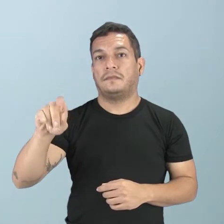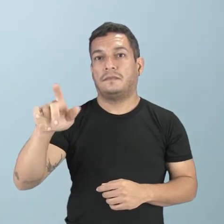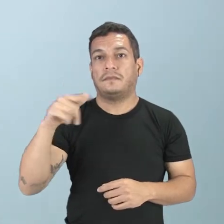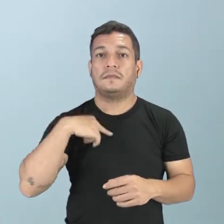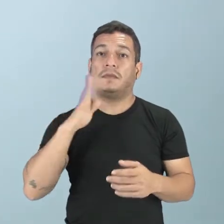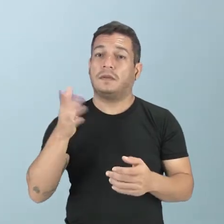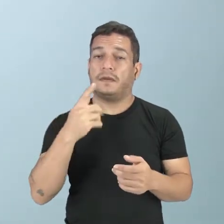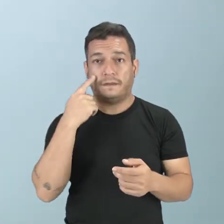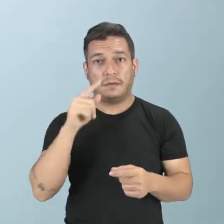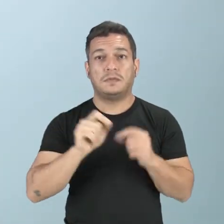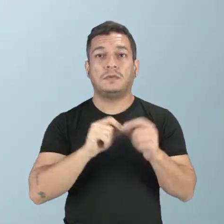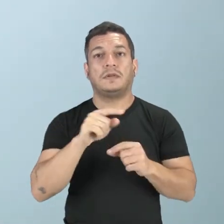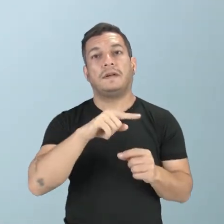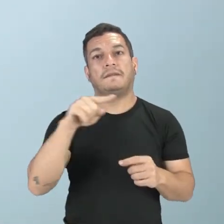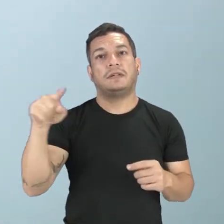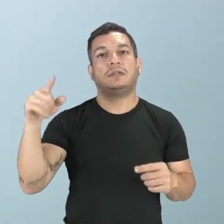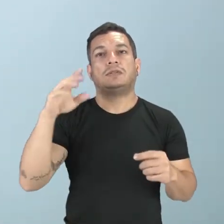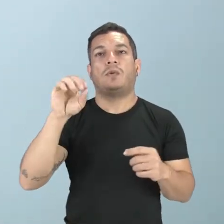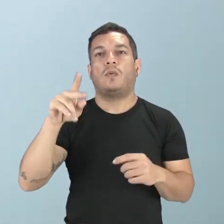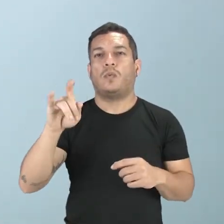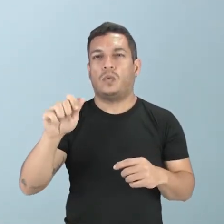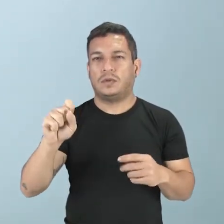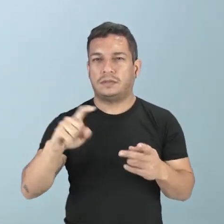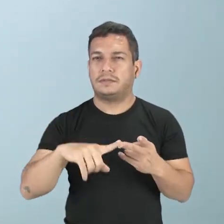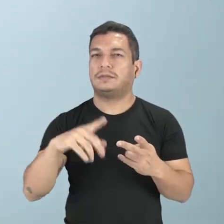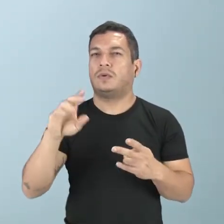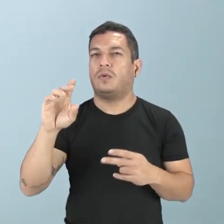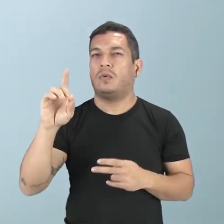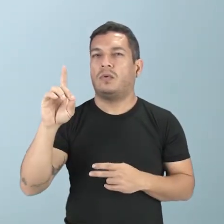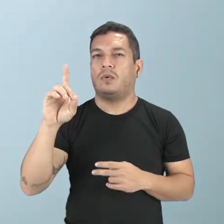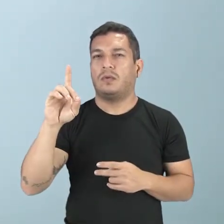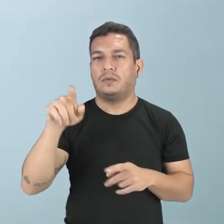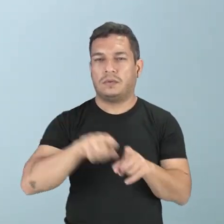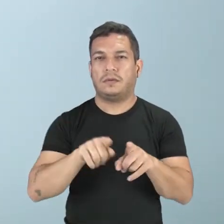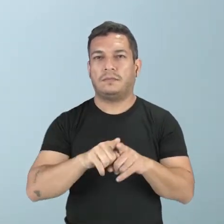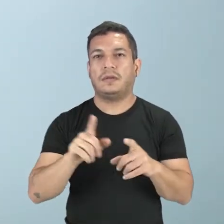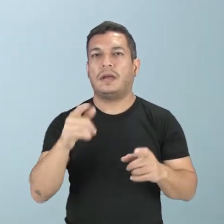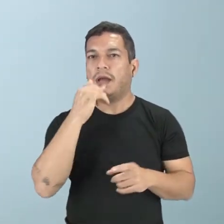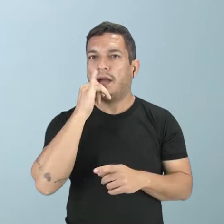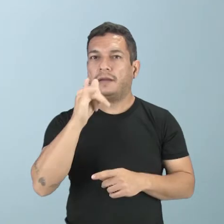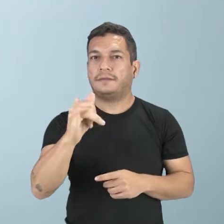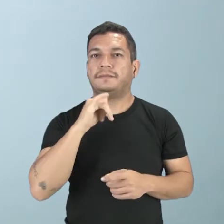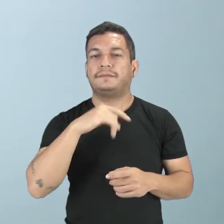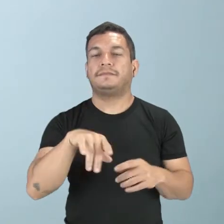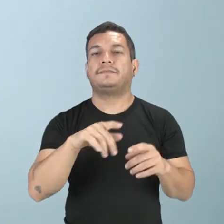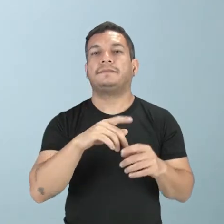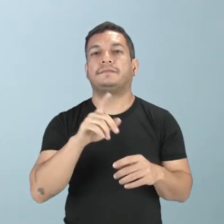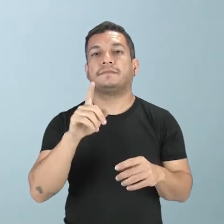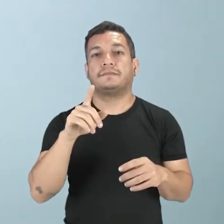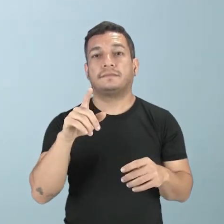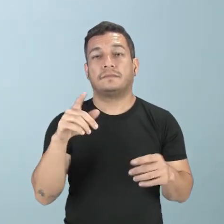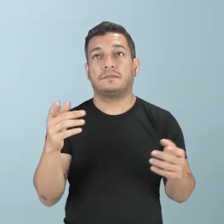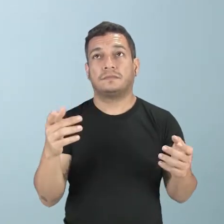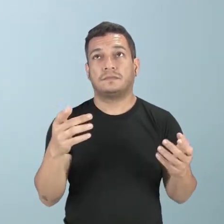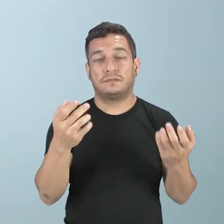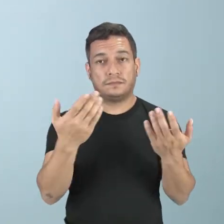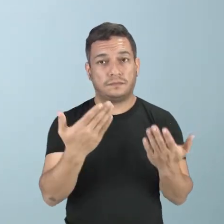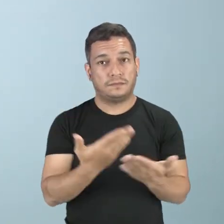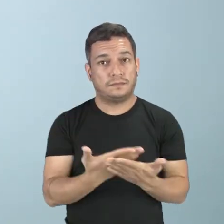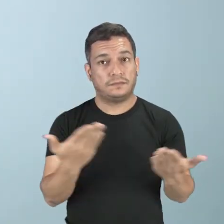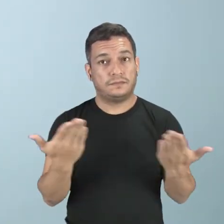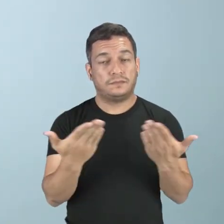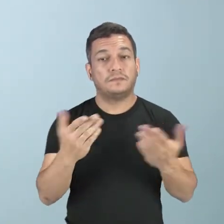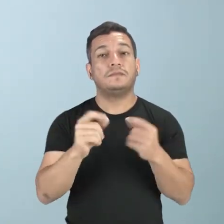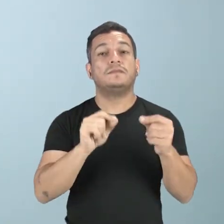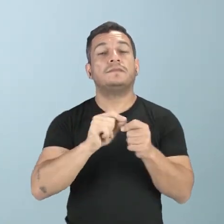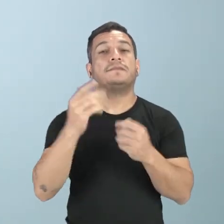pouco sobre frequências de ondas, ondulatórias, aquele espectro eletromagnético, e a gente vai tratar um pouquinho daquele espectro. Só que no lugar de a